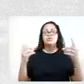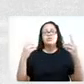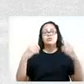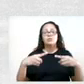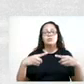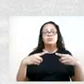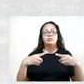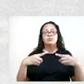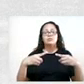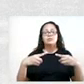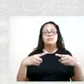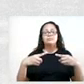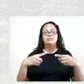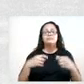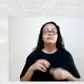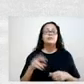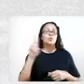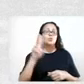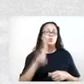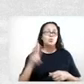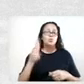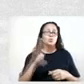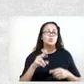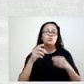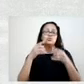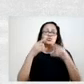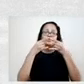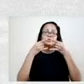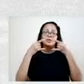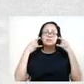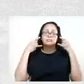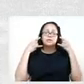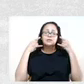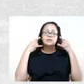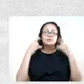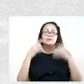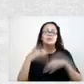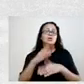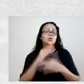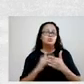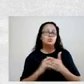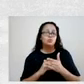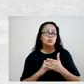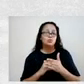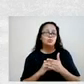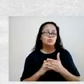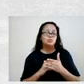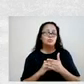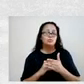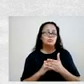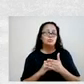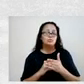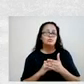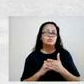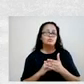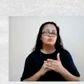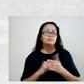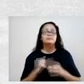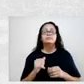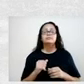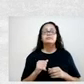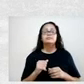contra o uso das máscaras, todas estão sendo veiculadas com o intuito